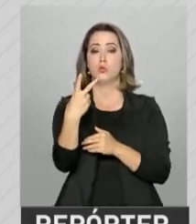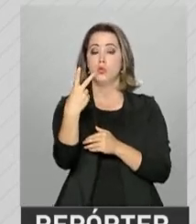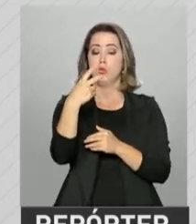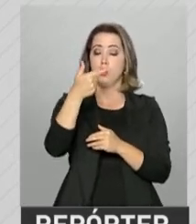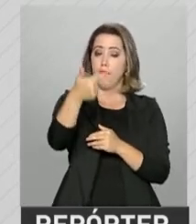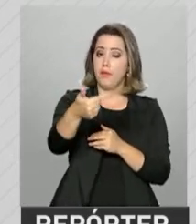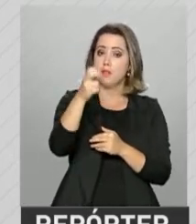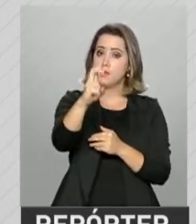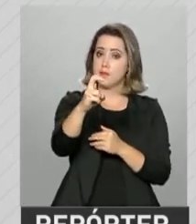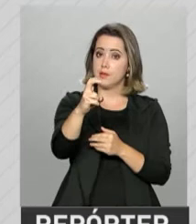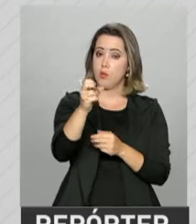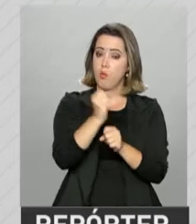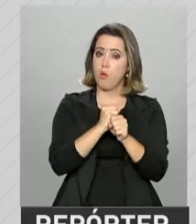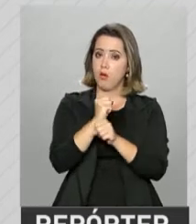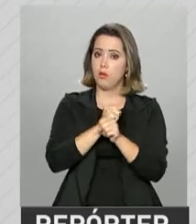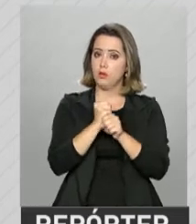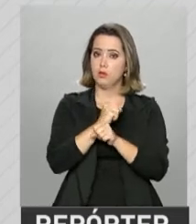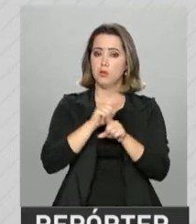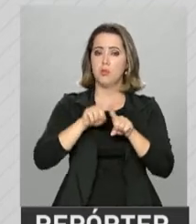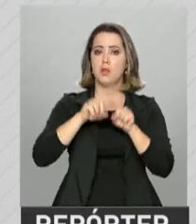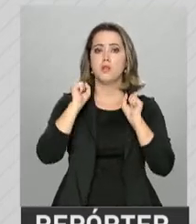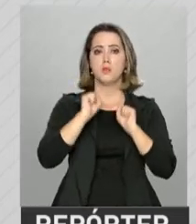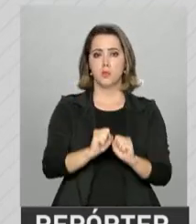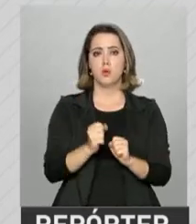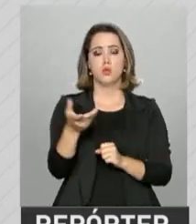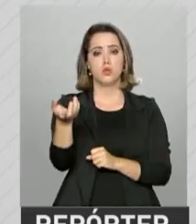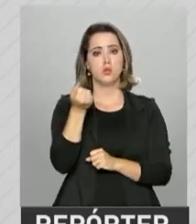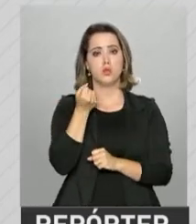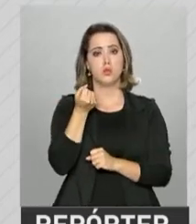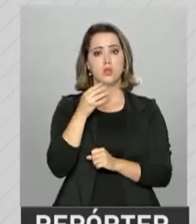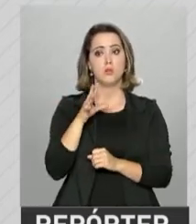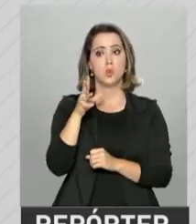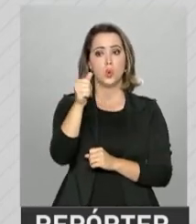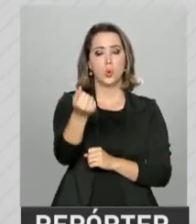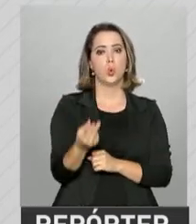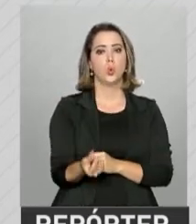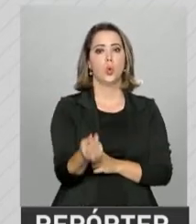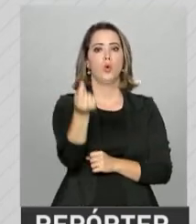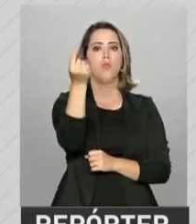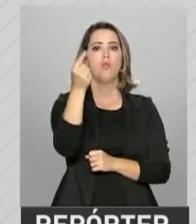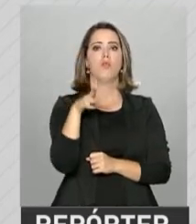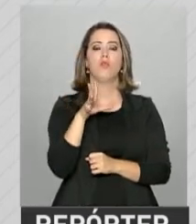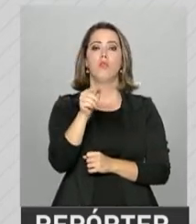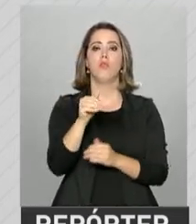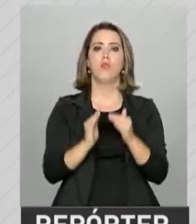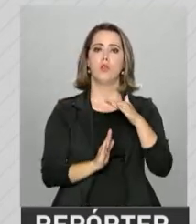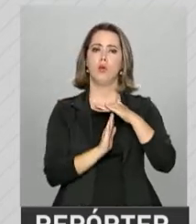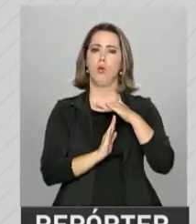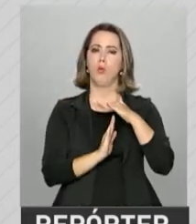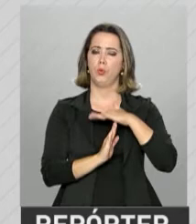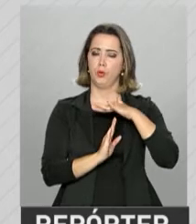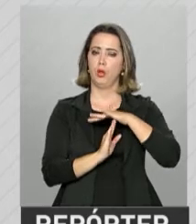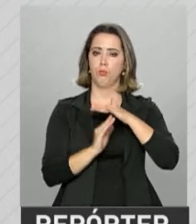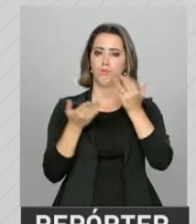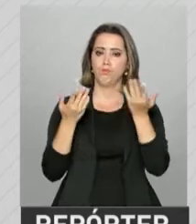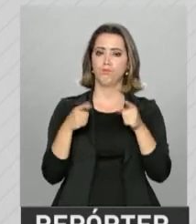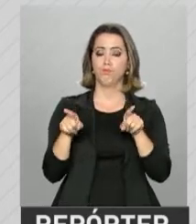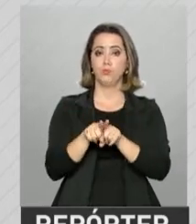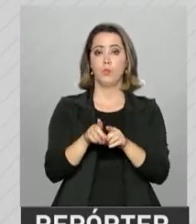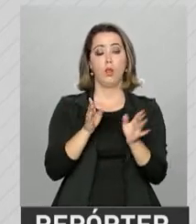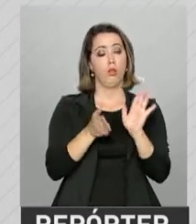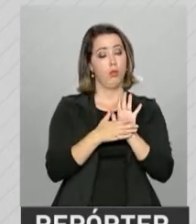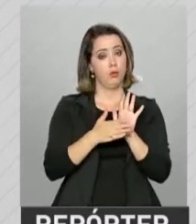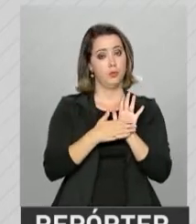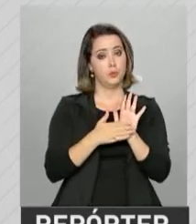tempo exigido para que o cidadão possa receber a aposentadoria integral respeitado o teto do inss na proposta